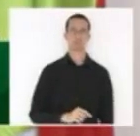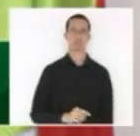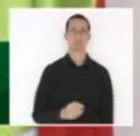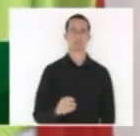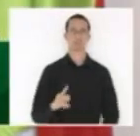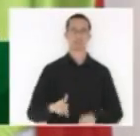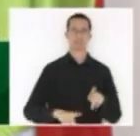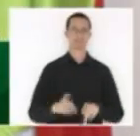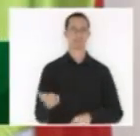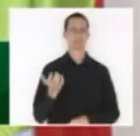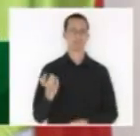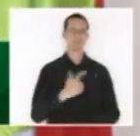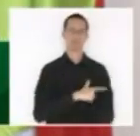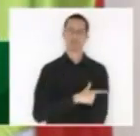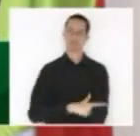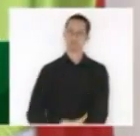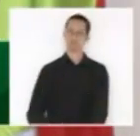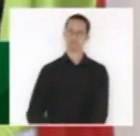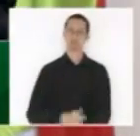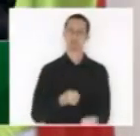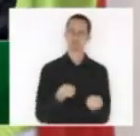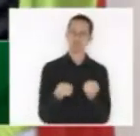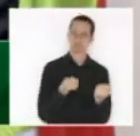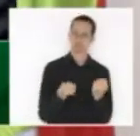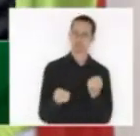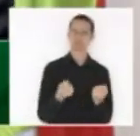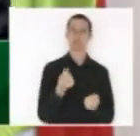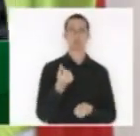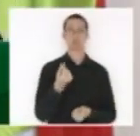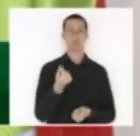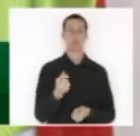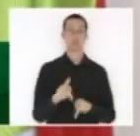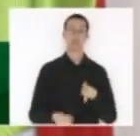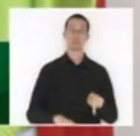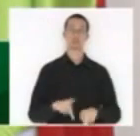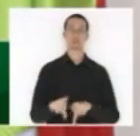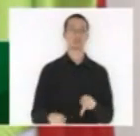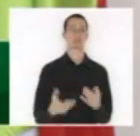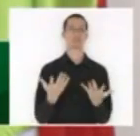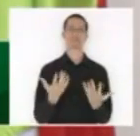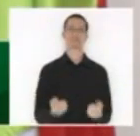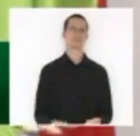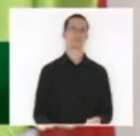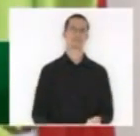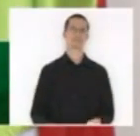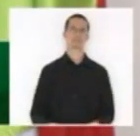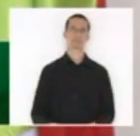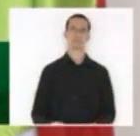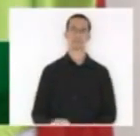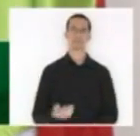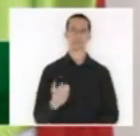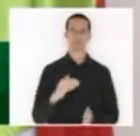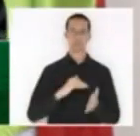prudência, racionamento dos recursos públicos, não aceita mais as